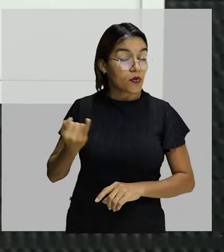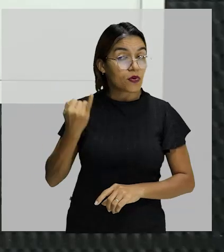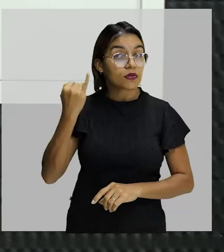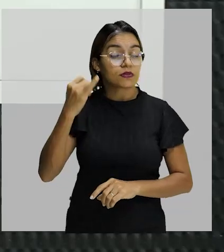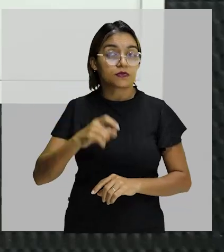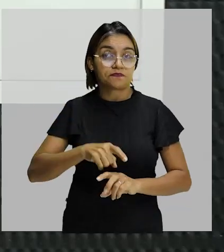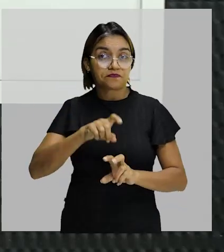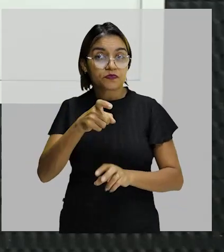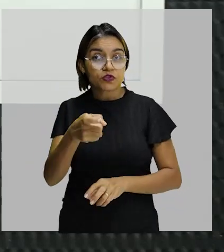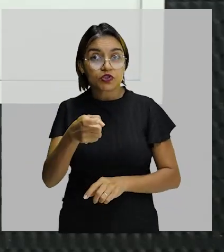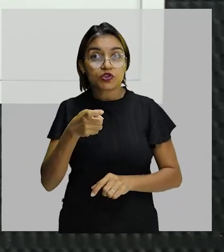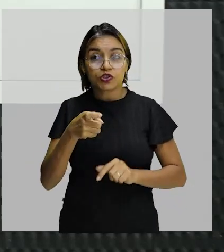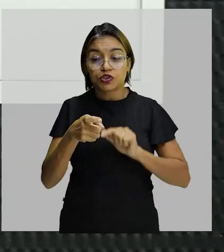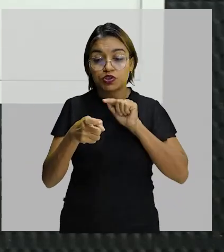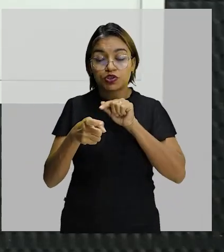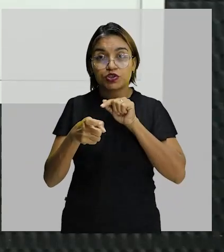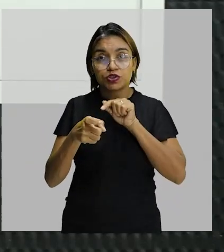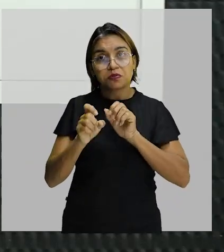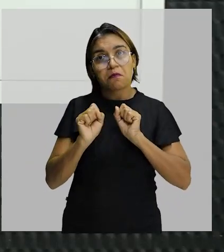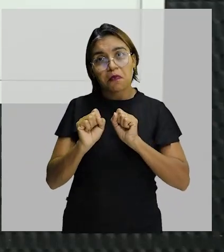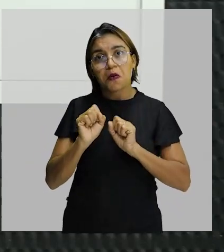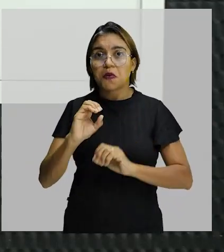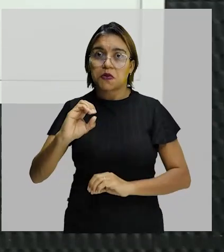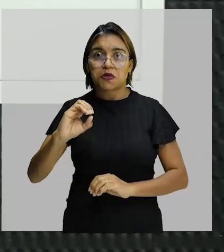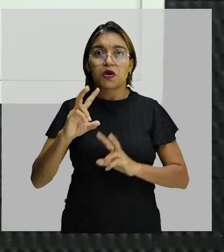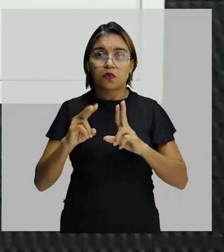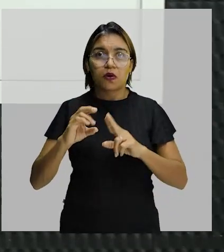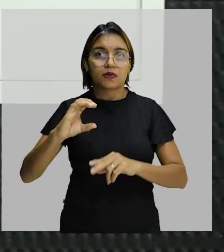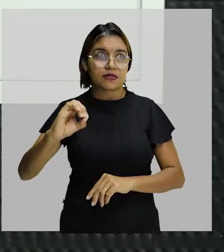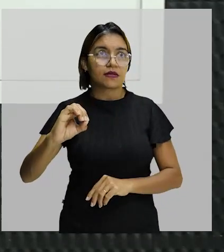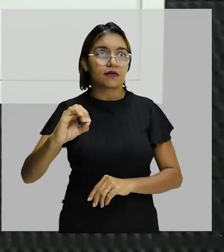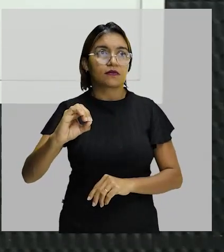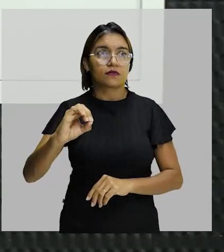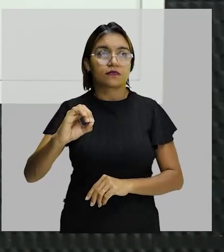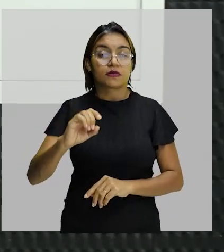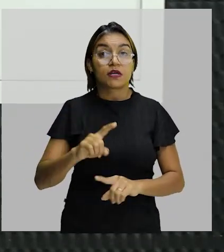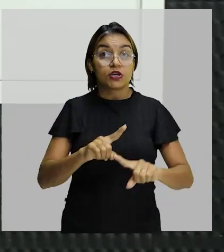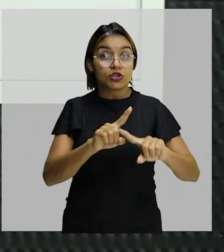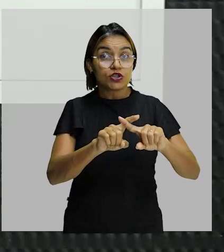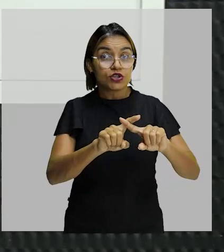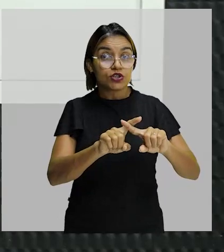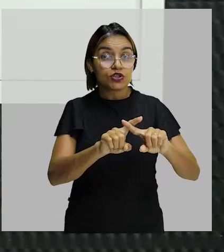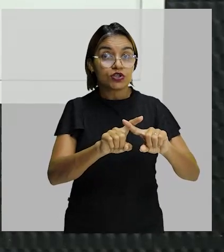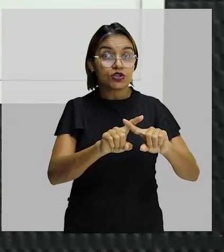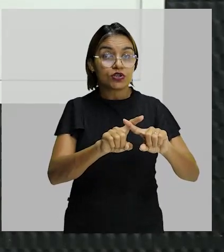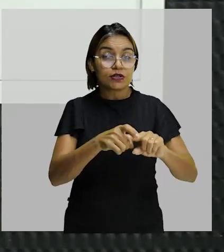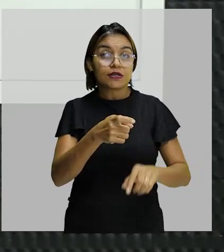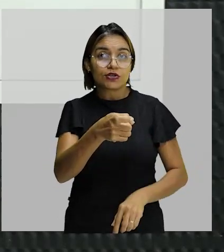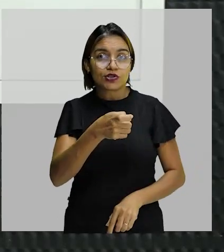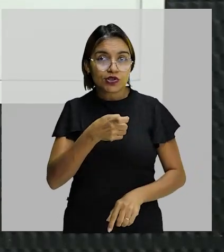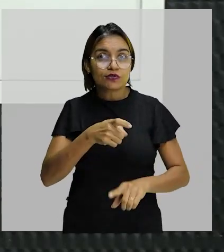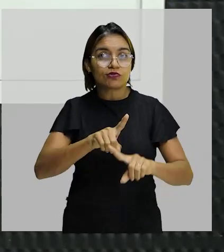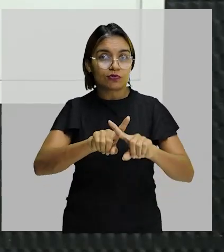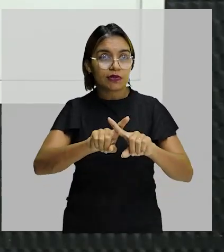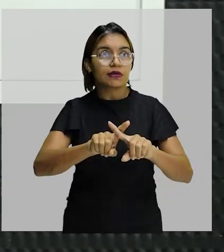esse x pode ser zero, né? Quando você tem um x bem aqui, ó, multiplicando, para que essa igualdade seja verdadeira, esse x aqui ele